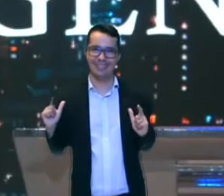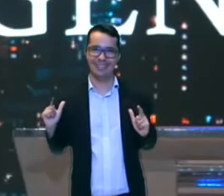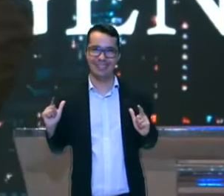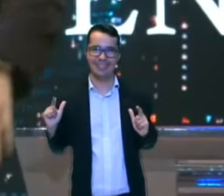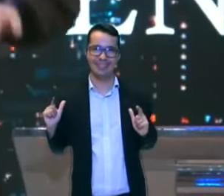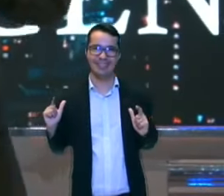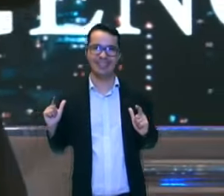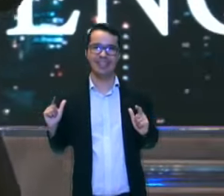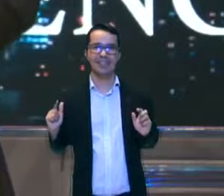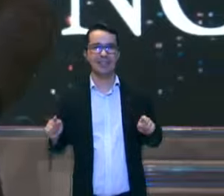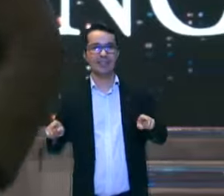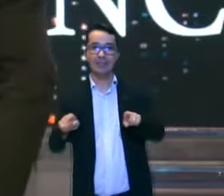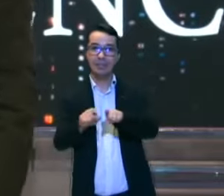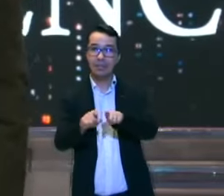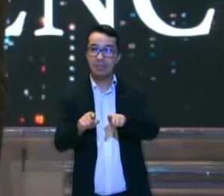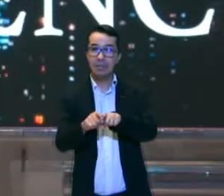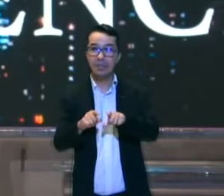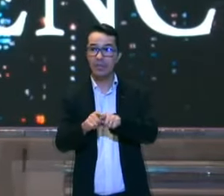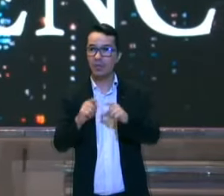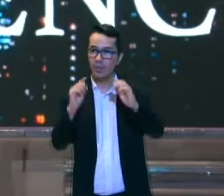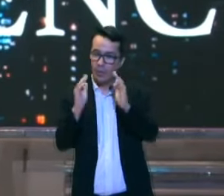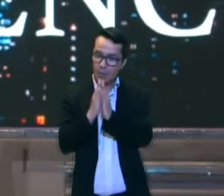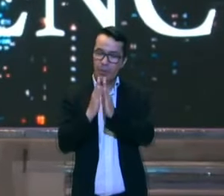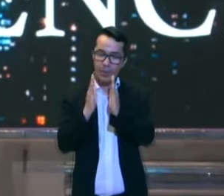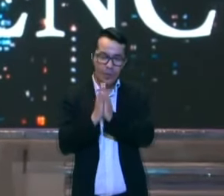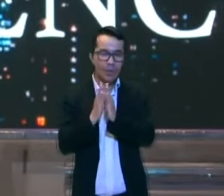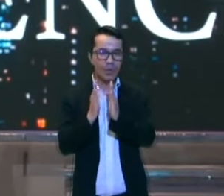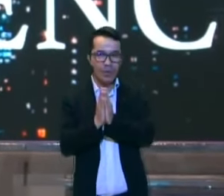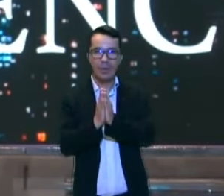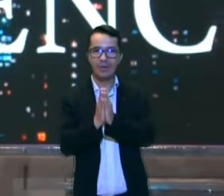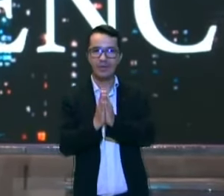Eu voltei para casa achando que acabou.